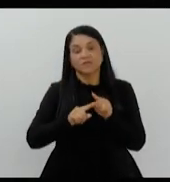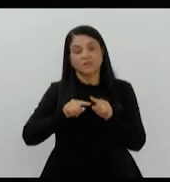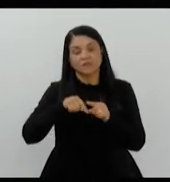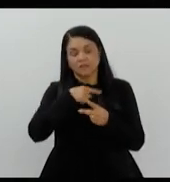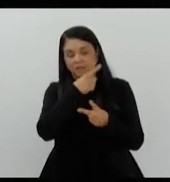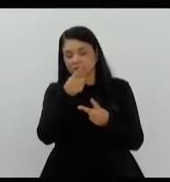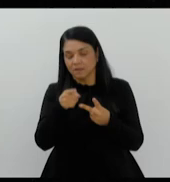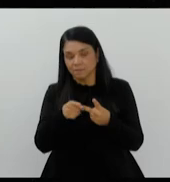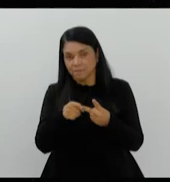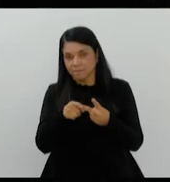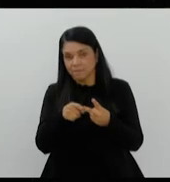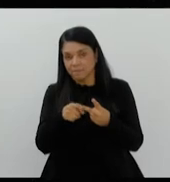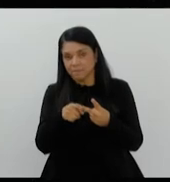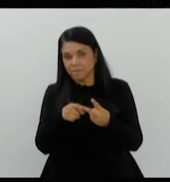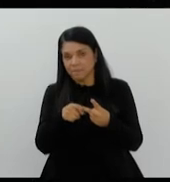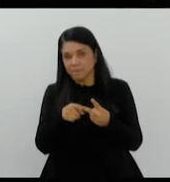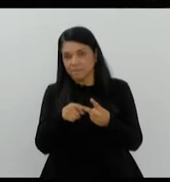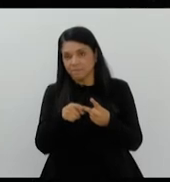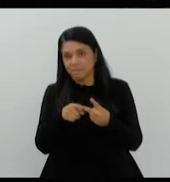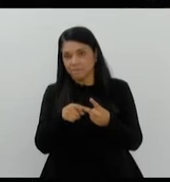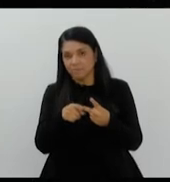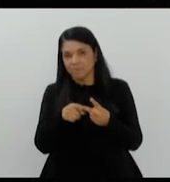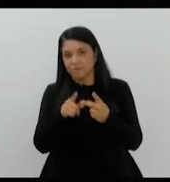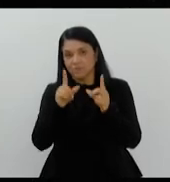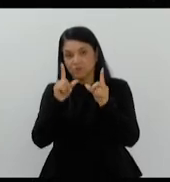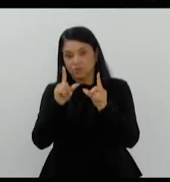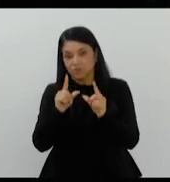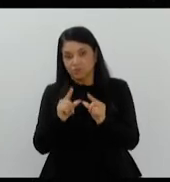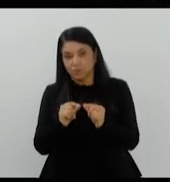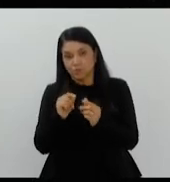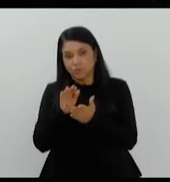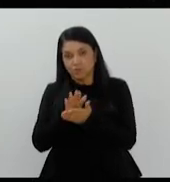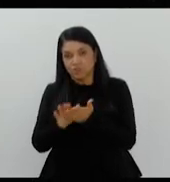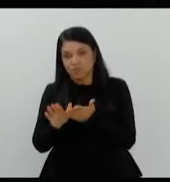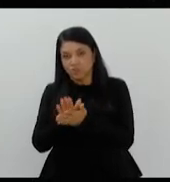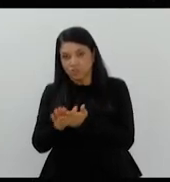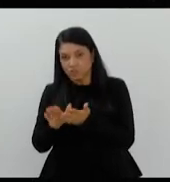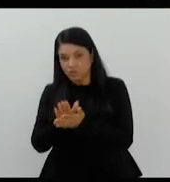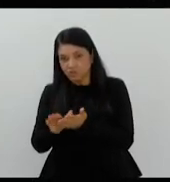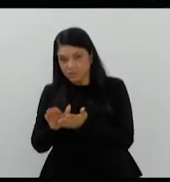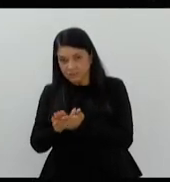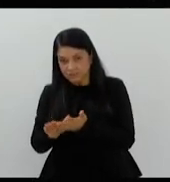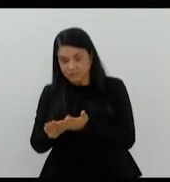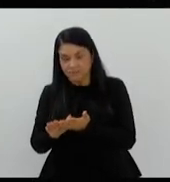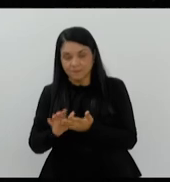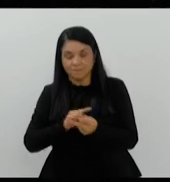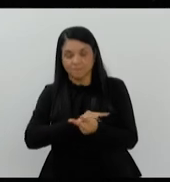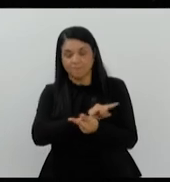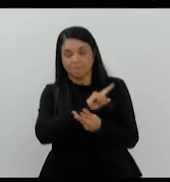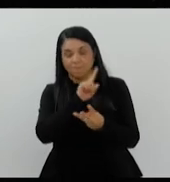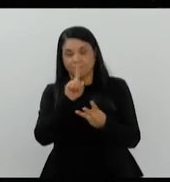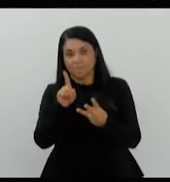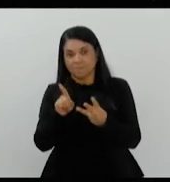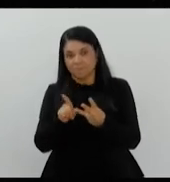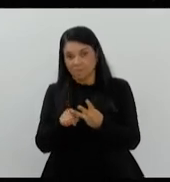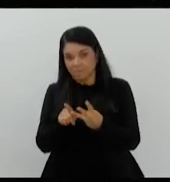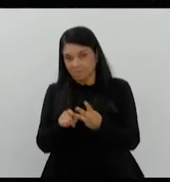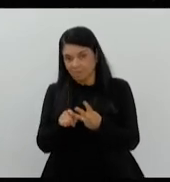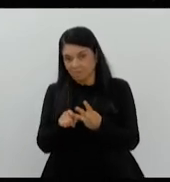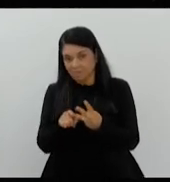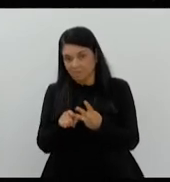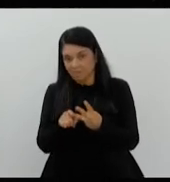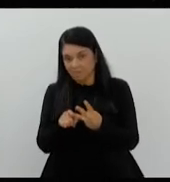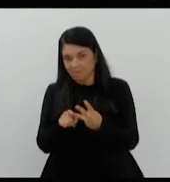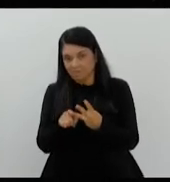Depois, se reduz as despesas de custeio e,